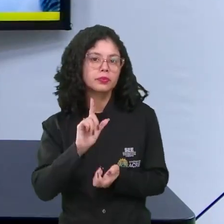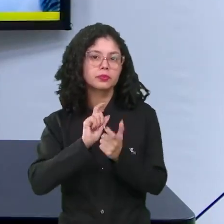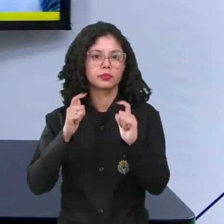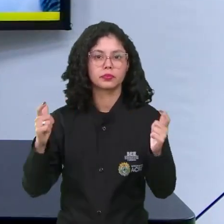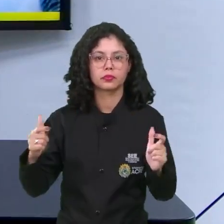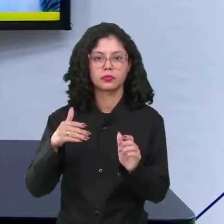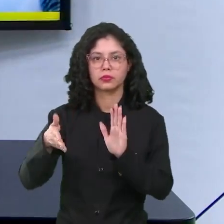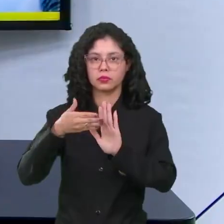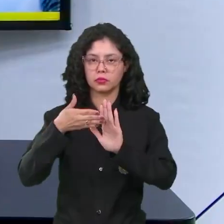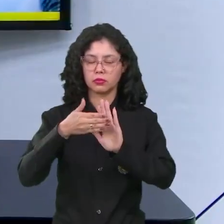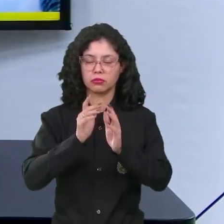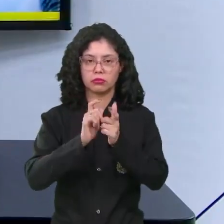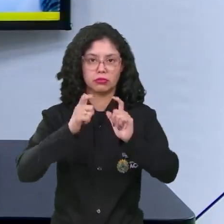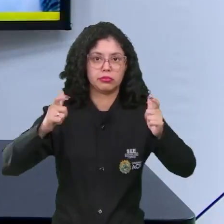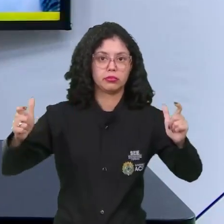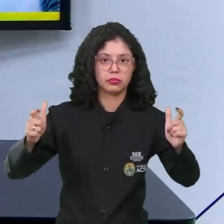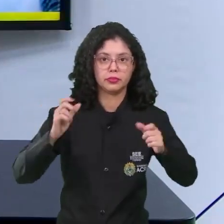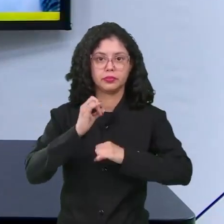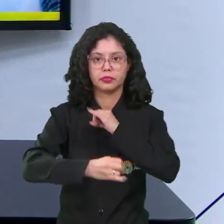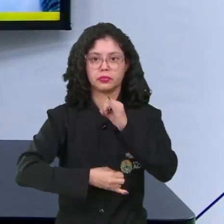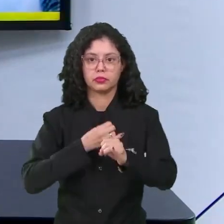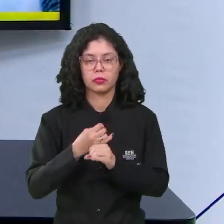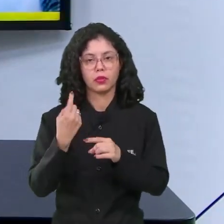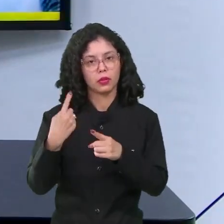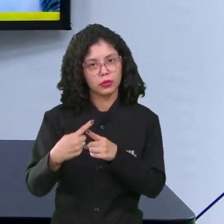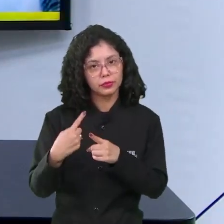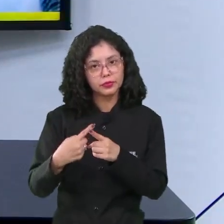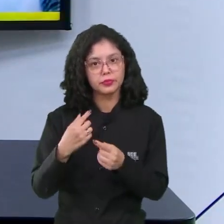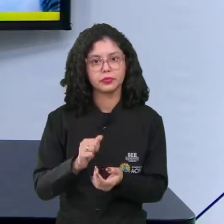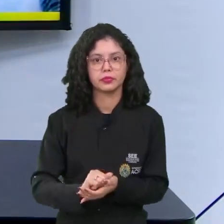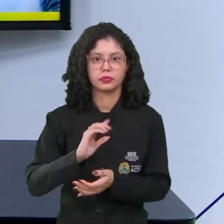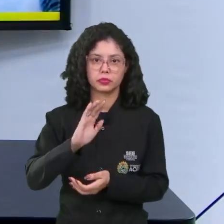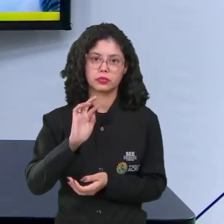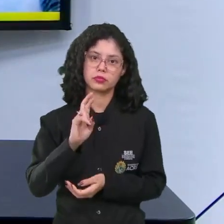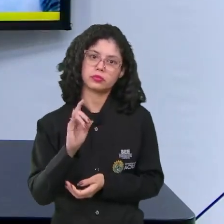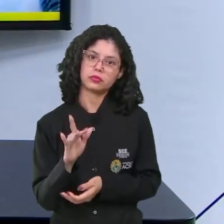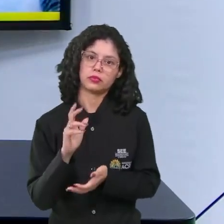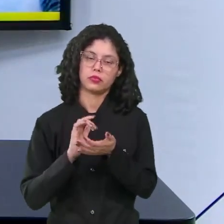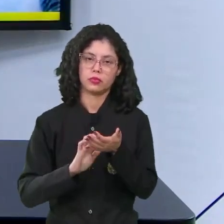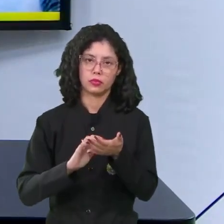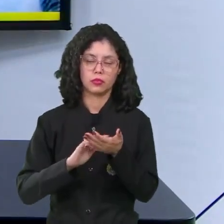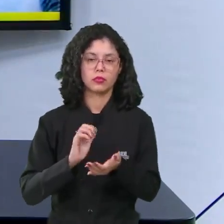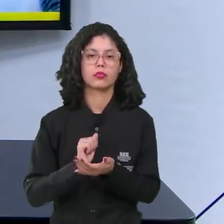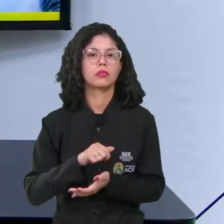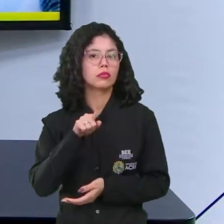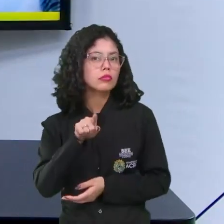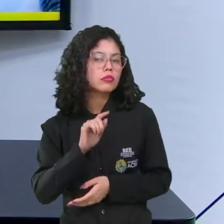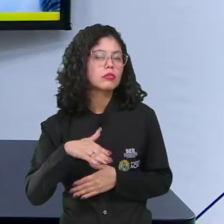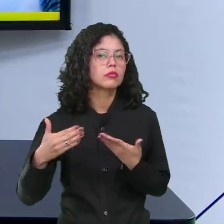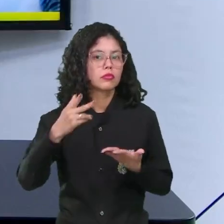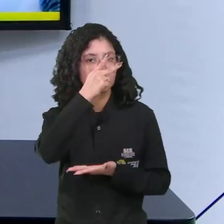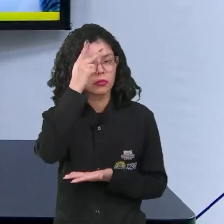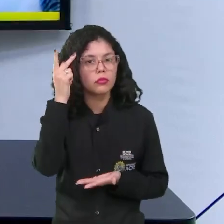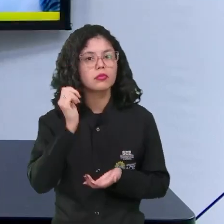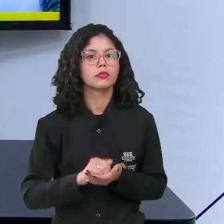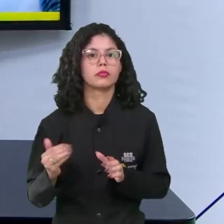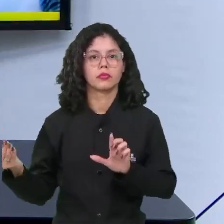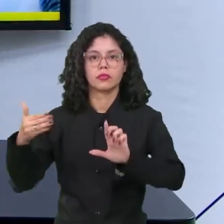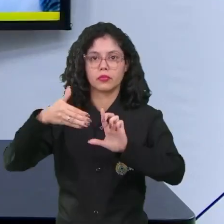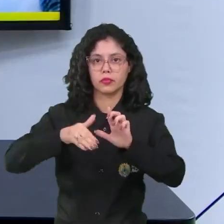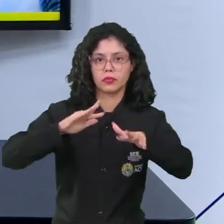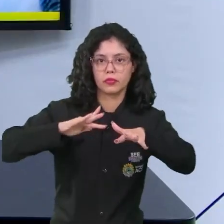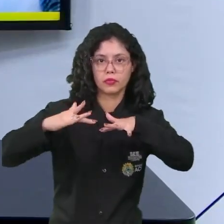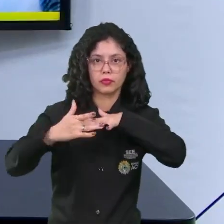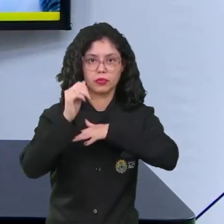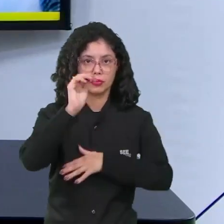grande proporção? É justamente por conta da curadoria digital. Você, enquanto pessoa que acessa as